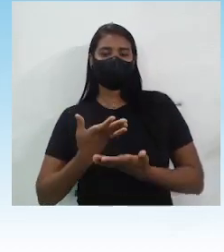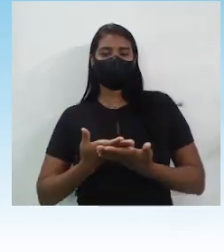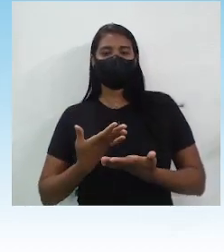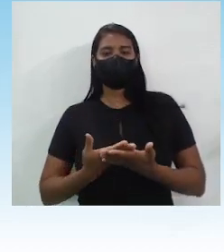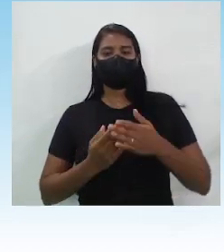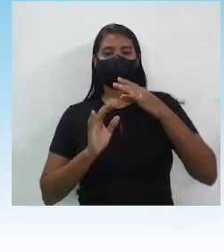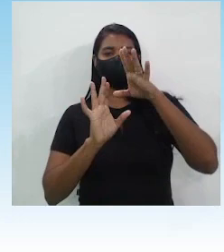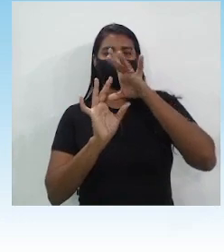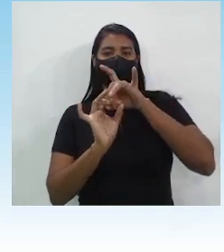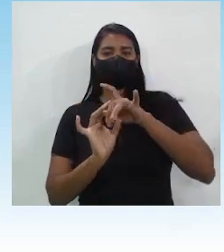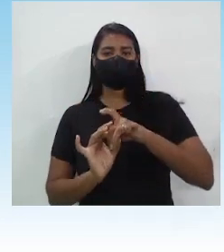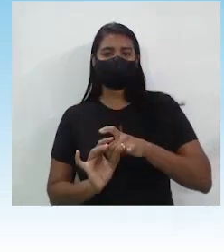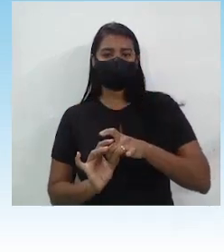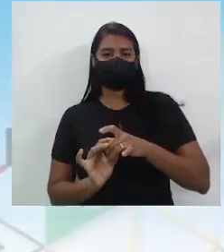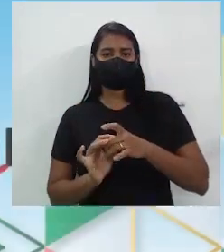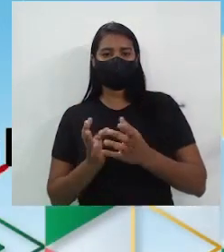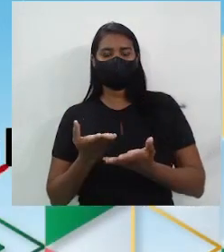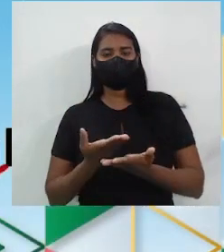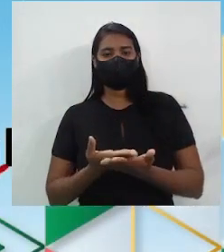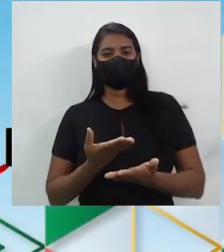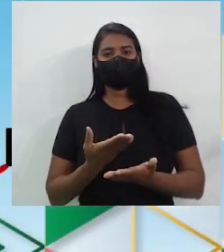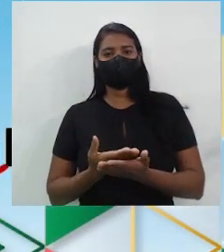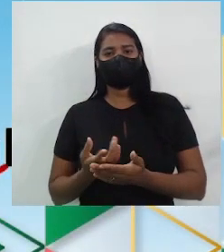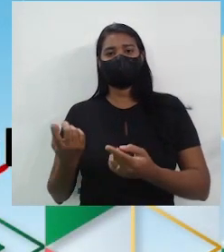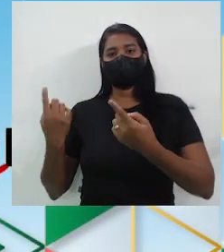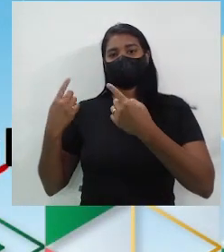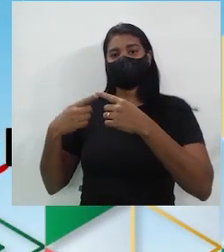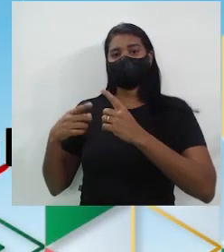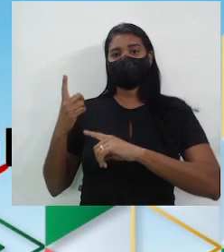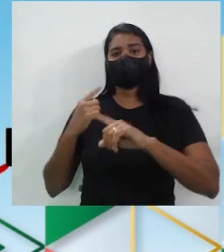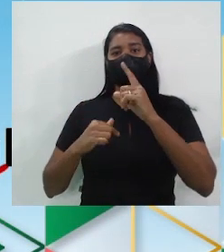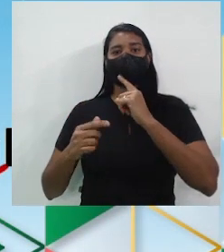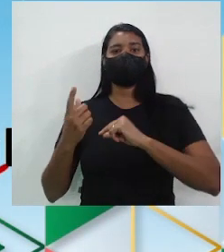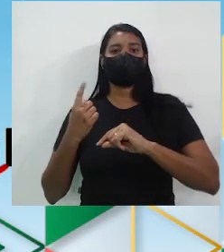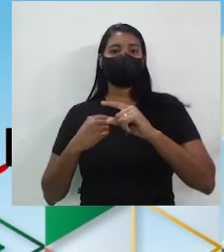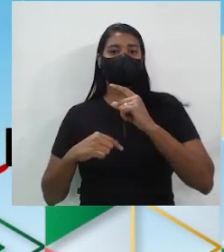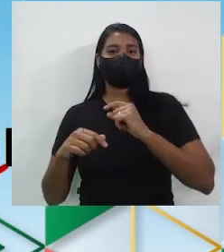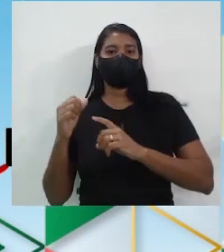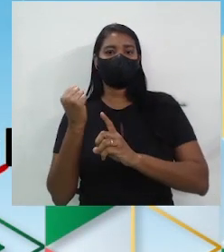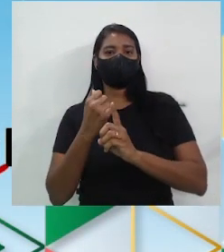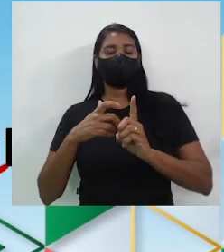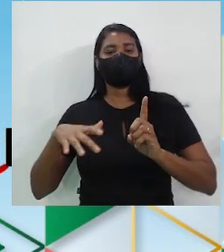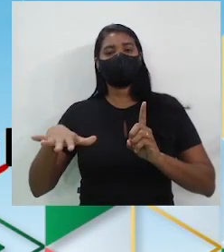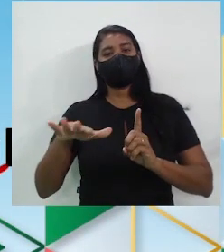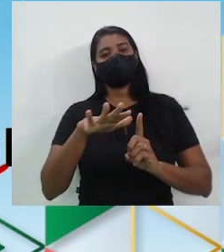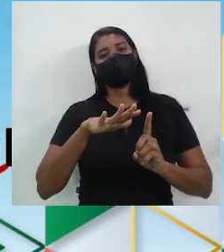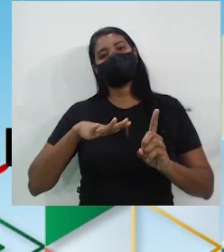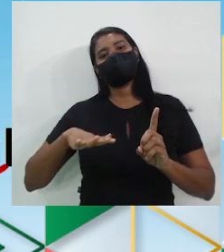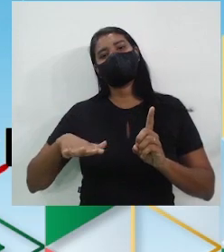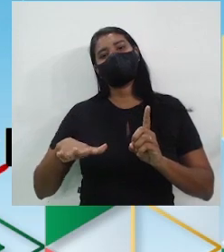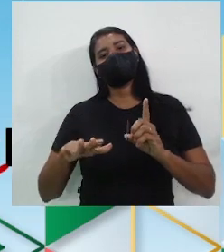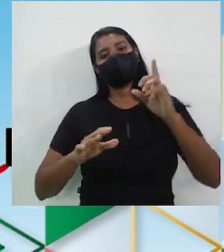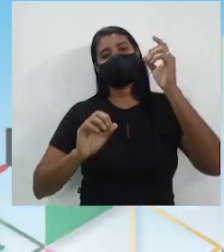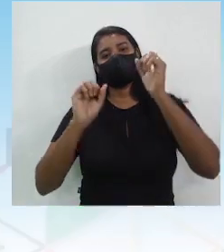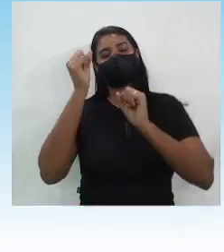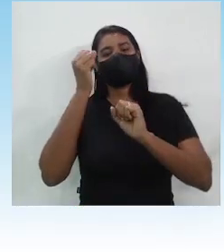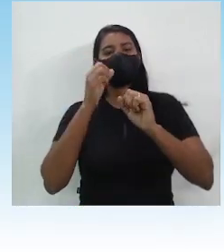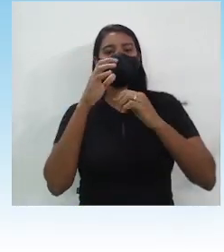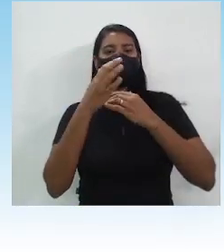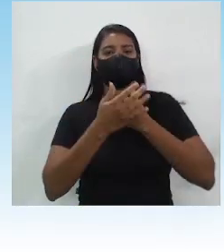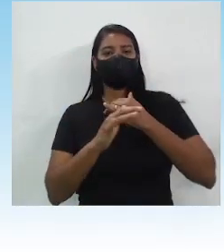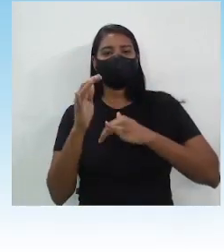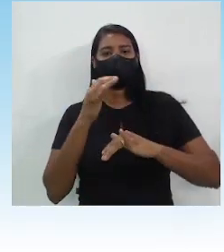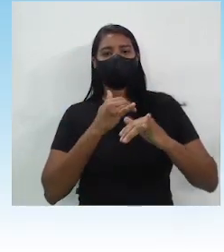nosso conteúdo é Impactos Econômicos e Socioambientais das Usinas